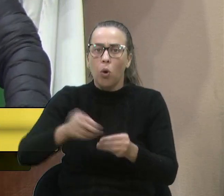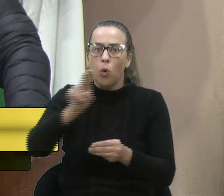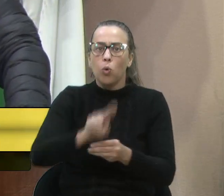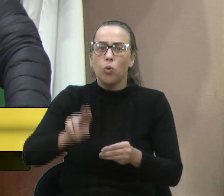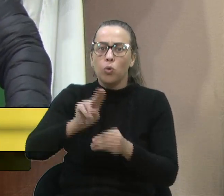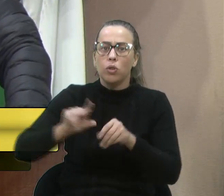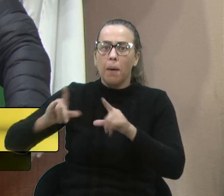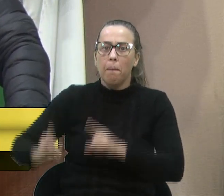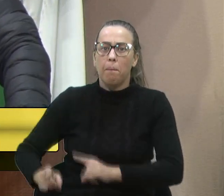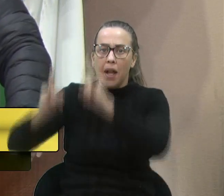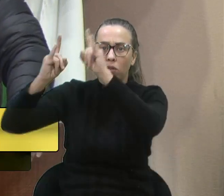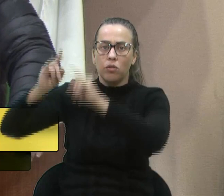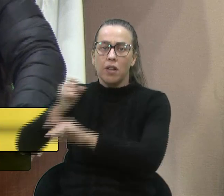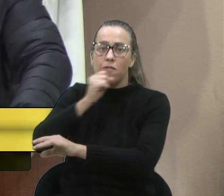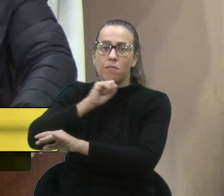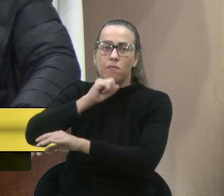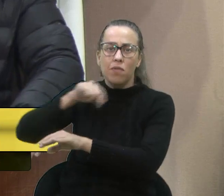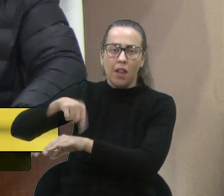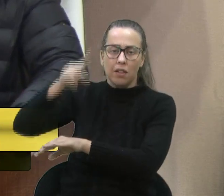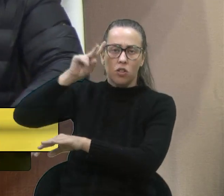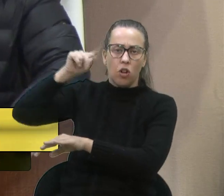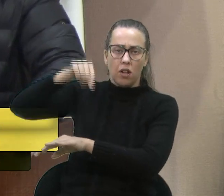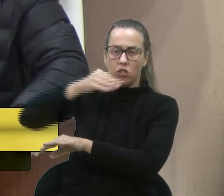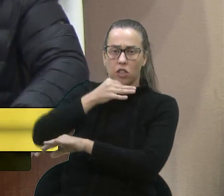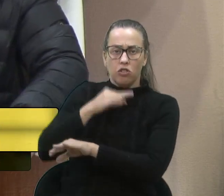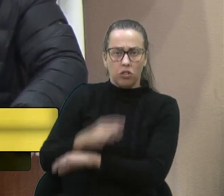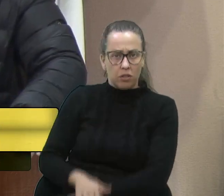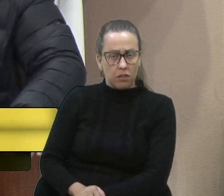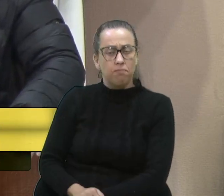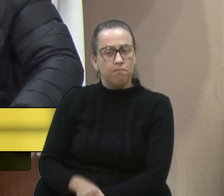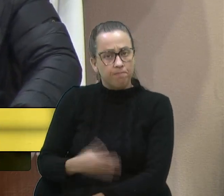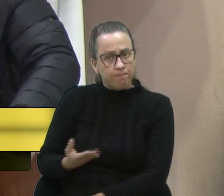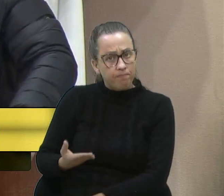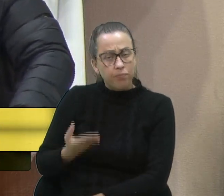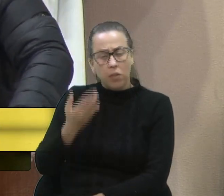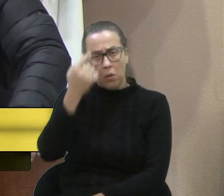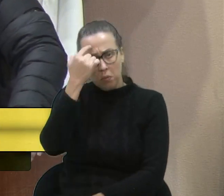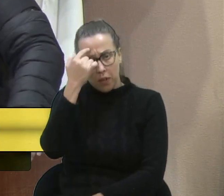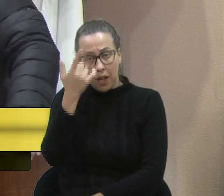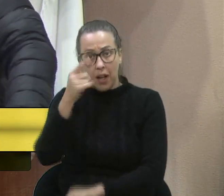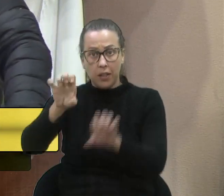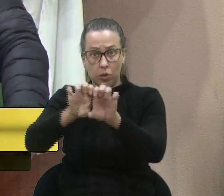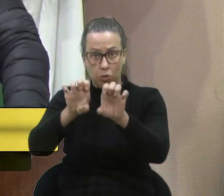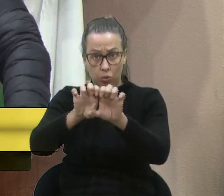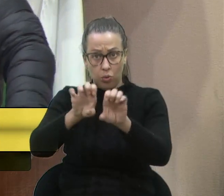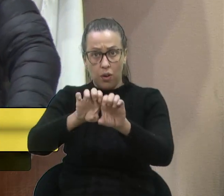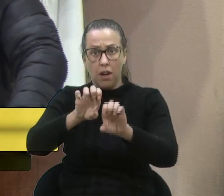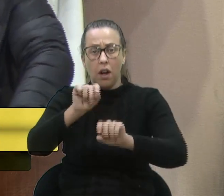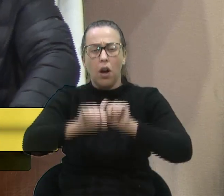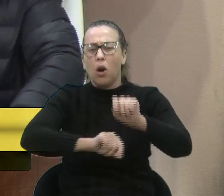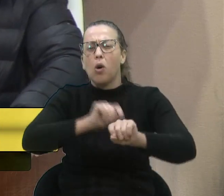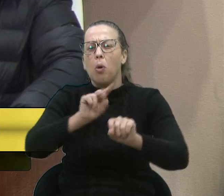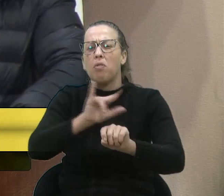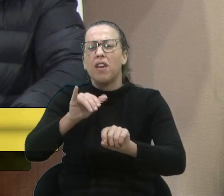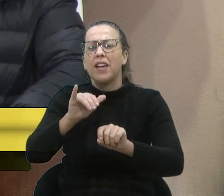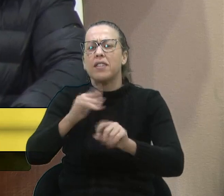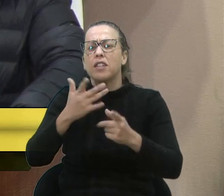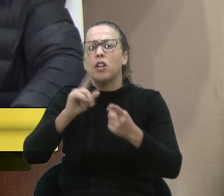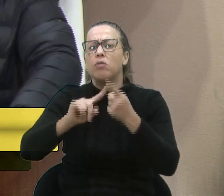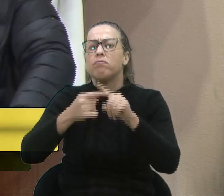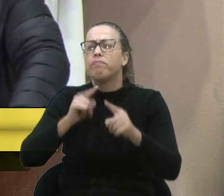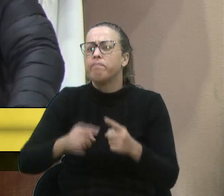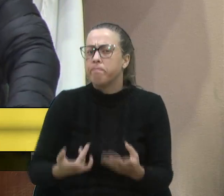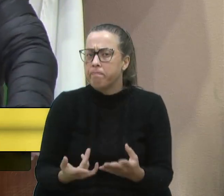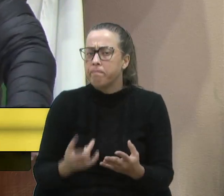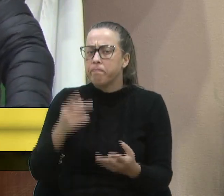ocupar prédios históricos na cidade de Caxias do Sul. E aí, essa estruturação toda, a gente